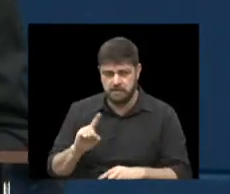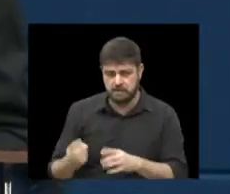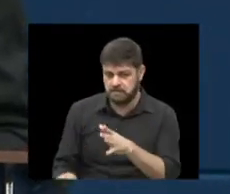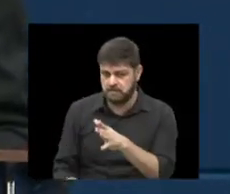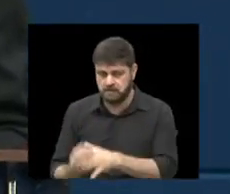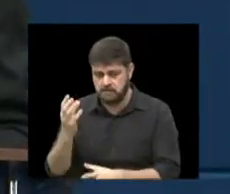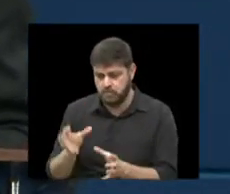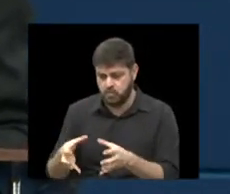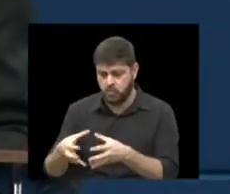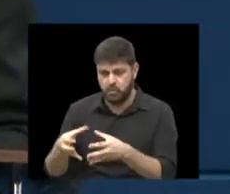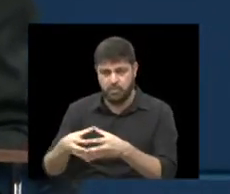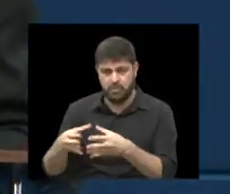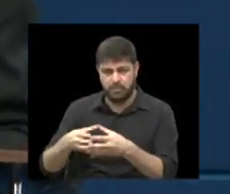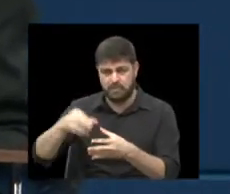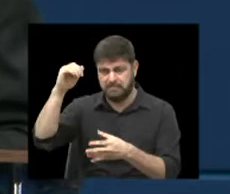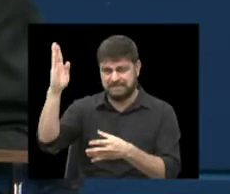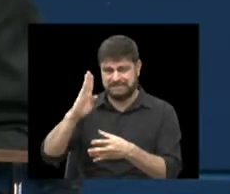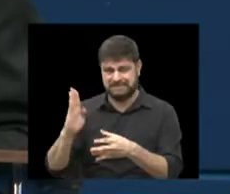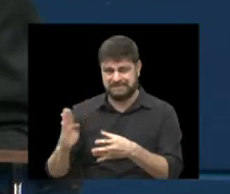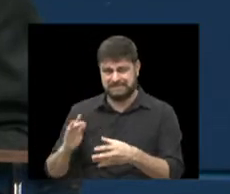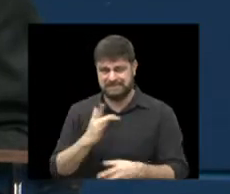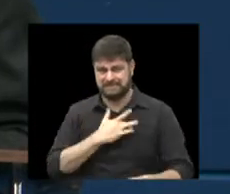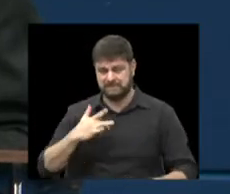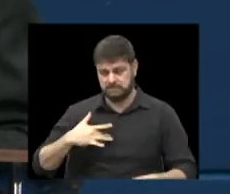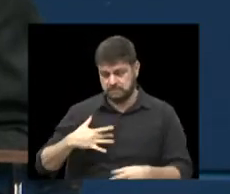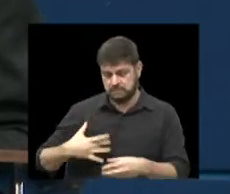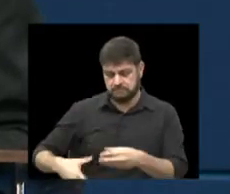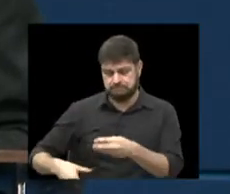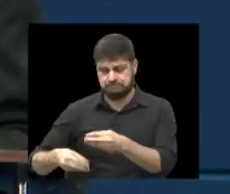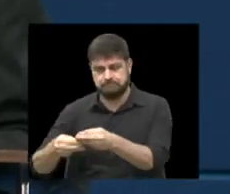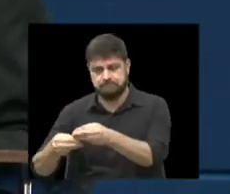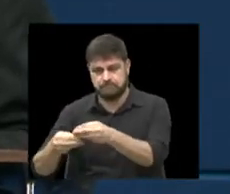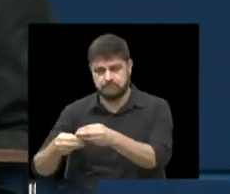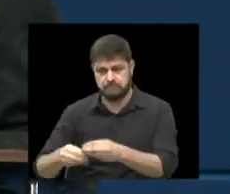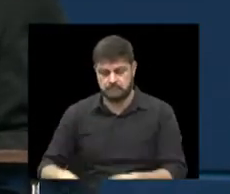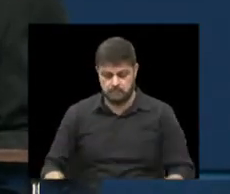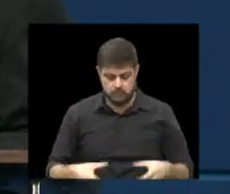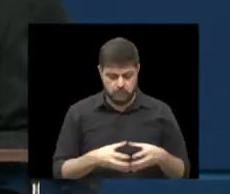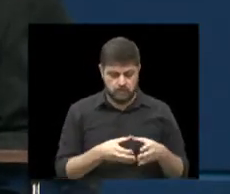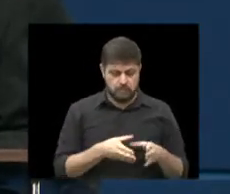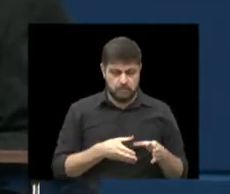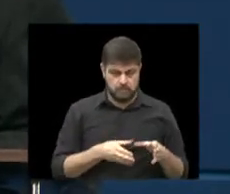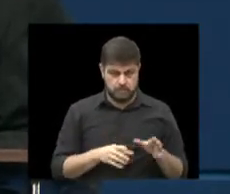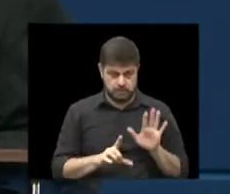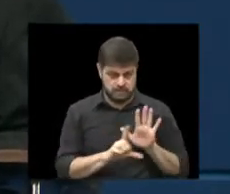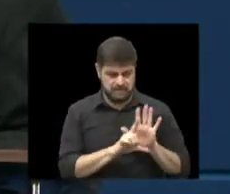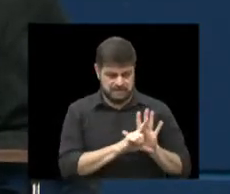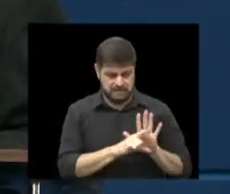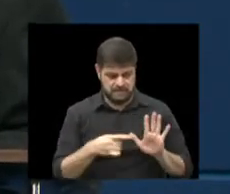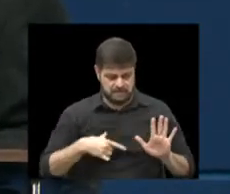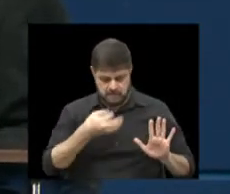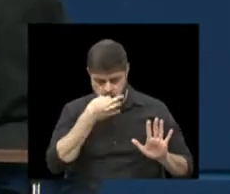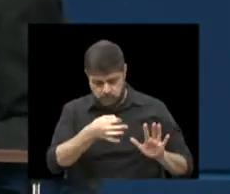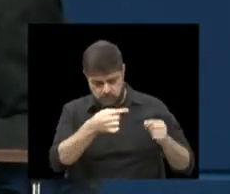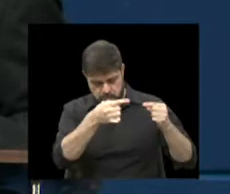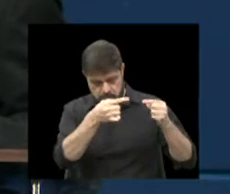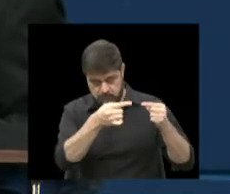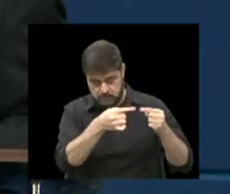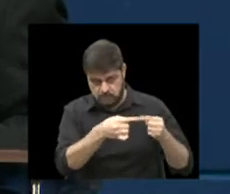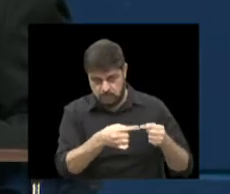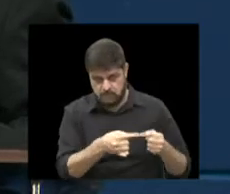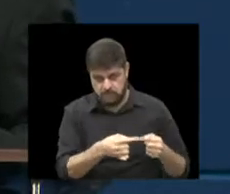criação do Conselho Nacional de Saúde Suplementar. A Comissão de Constituição e de Legalidade exara